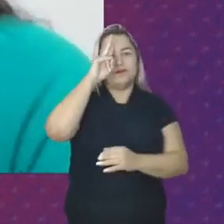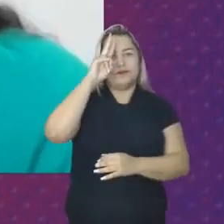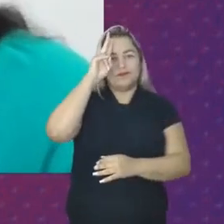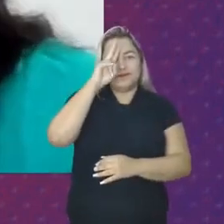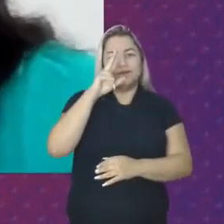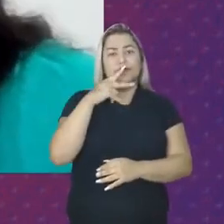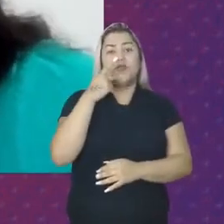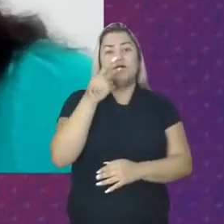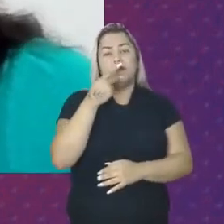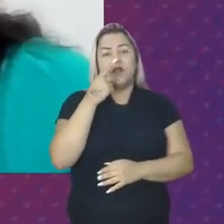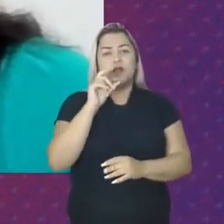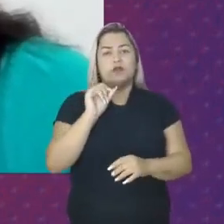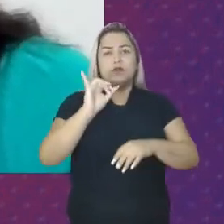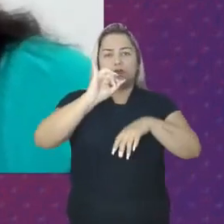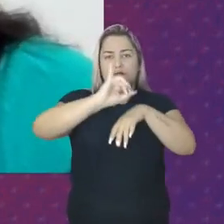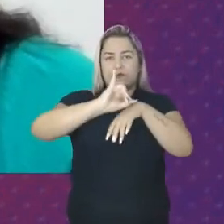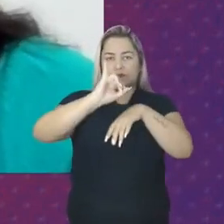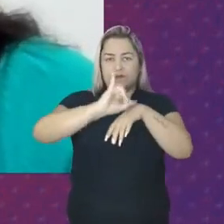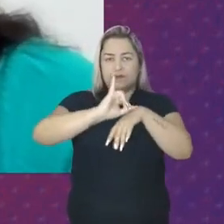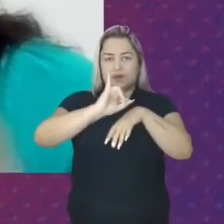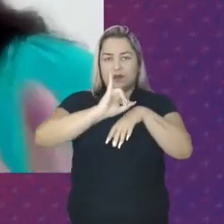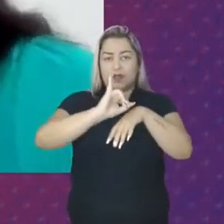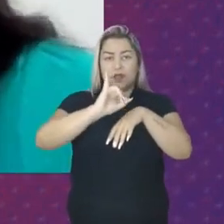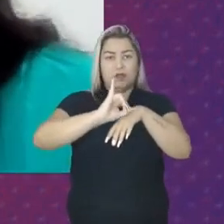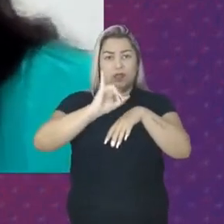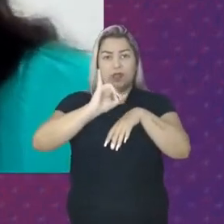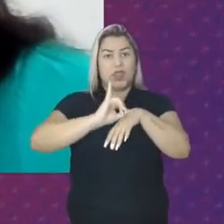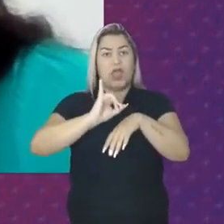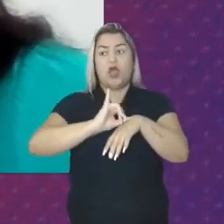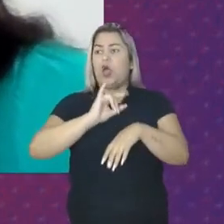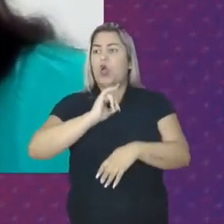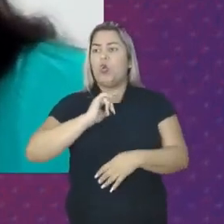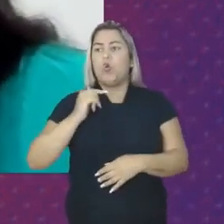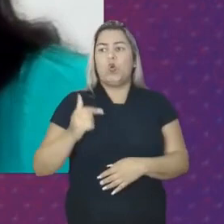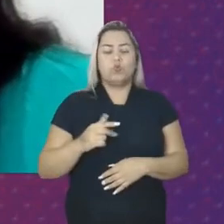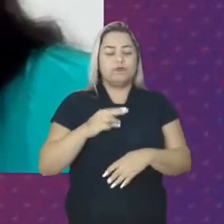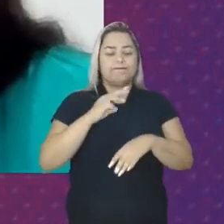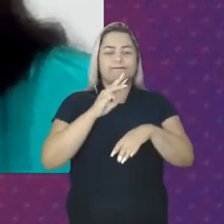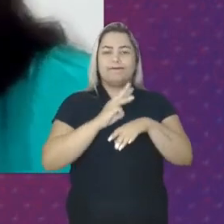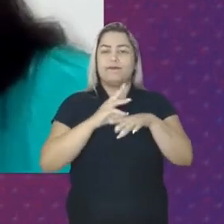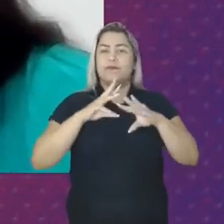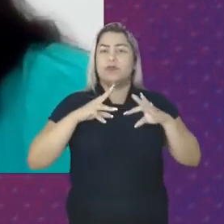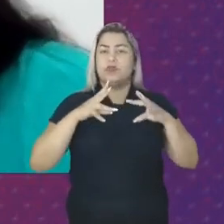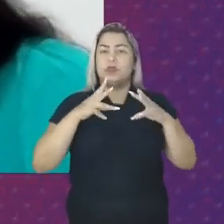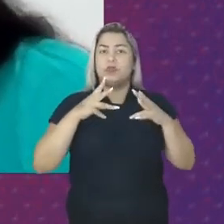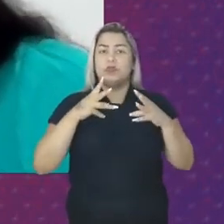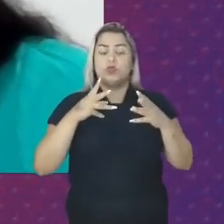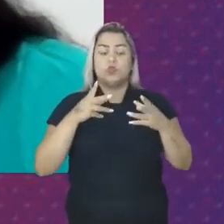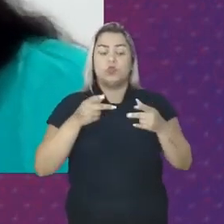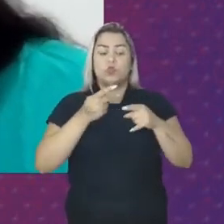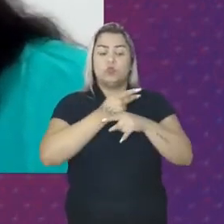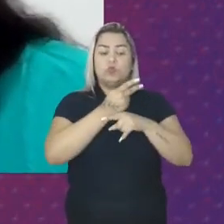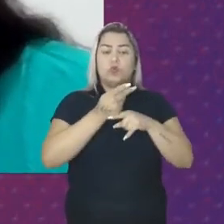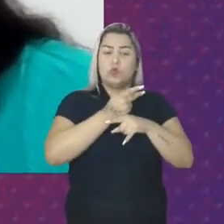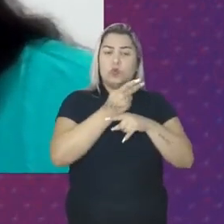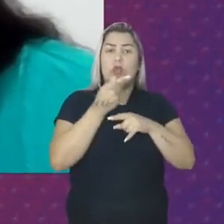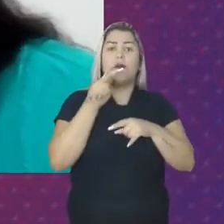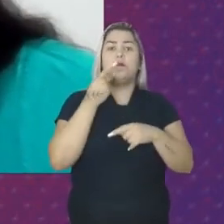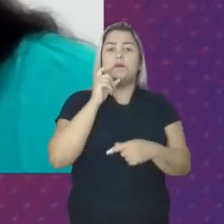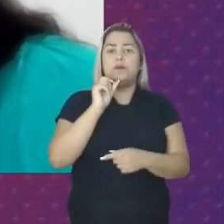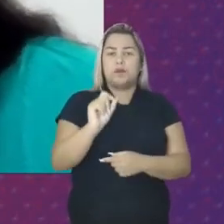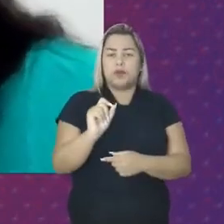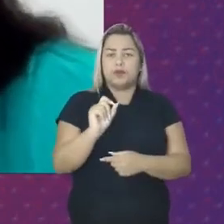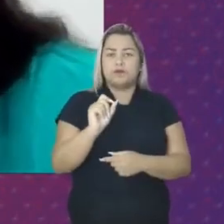queria colocar que a Central, ela não tem tanto material assim que a gente possa buscar